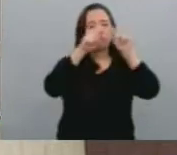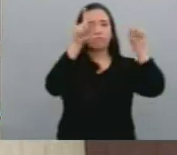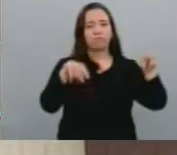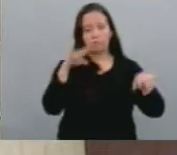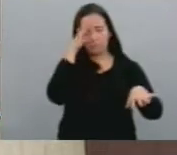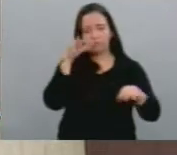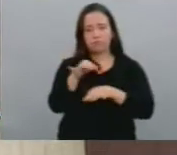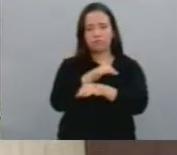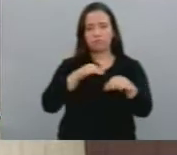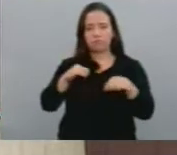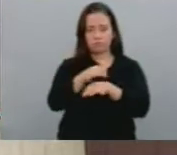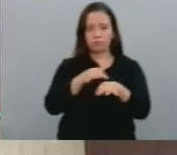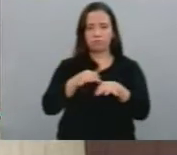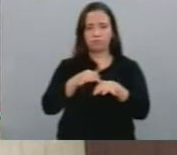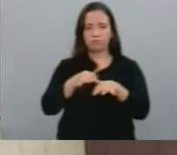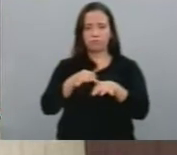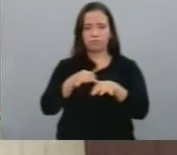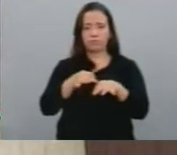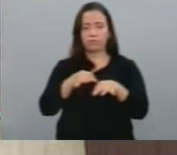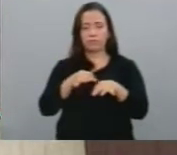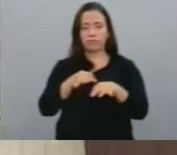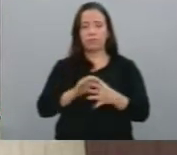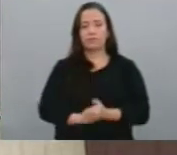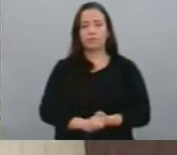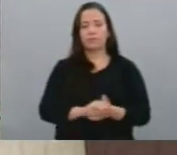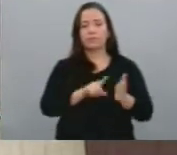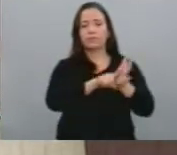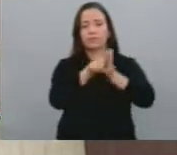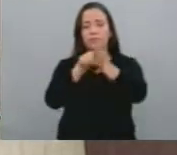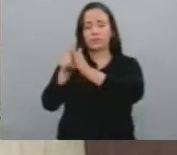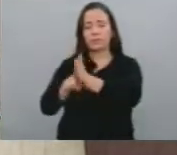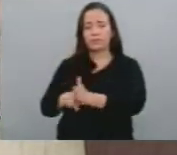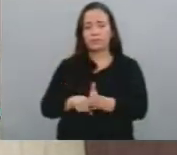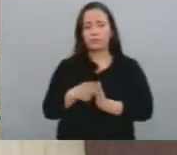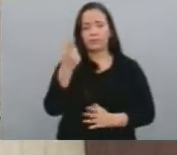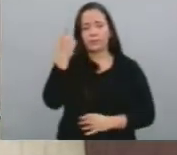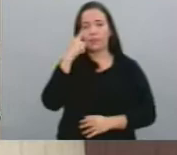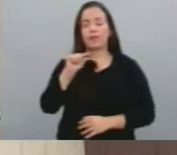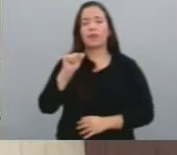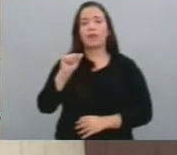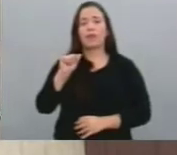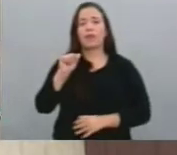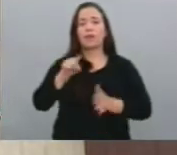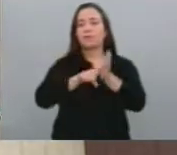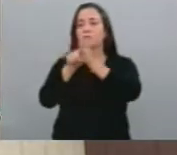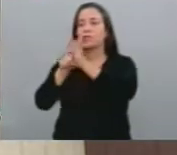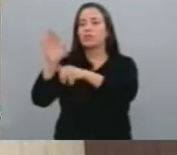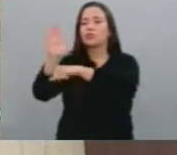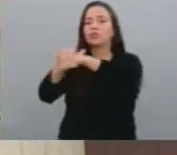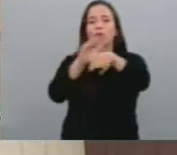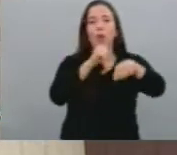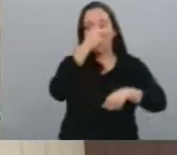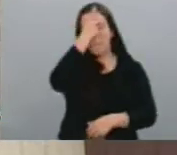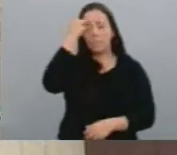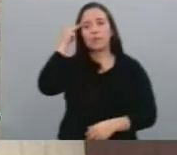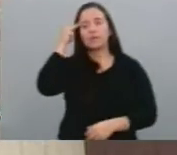Faltou, inclusive, consultar quem era da área para entender isso.